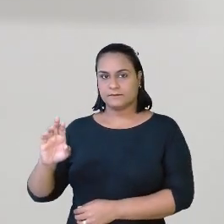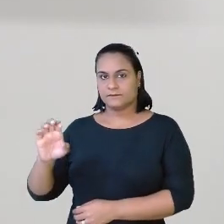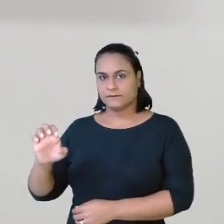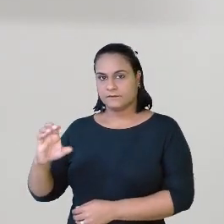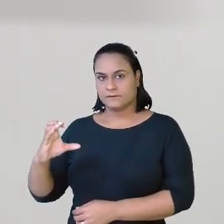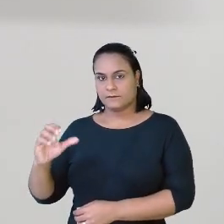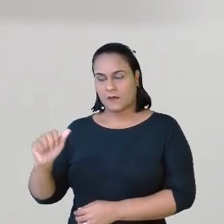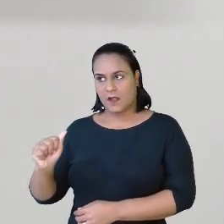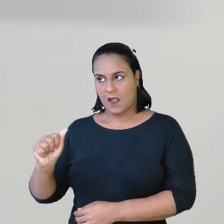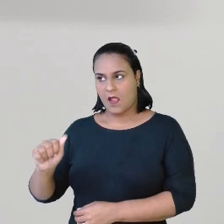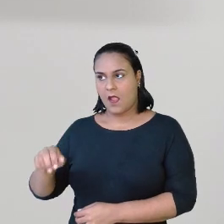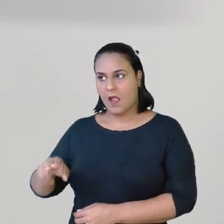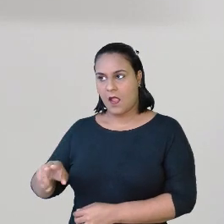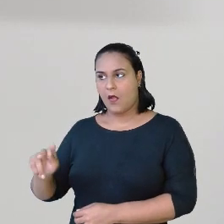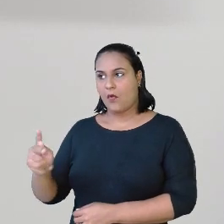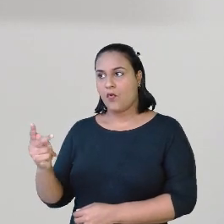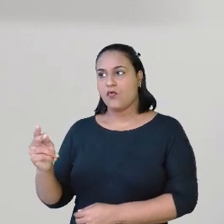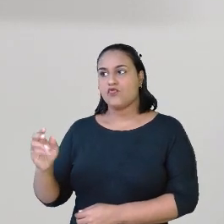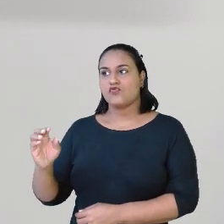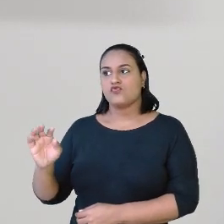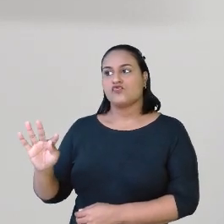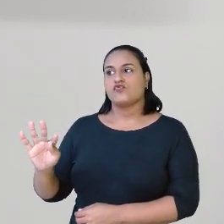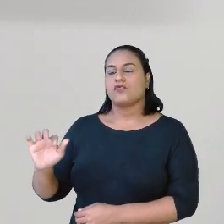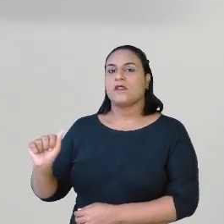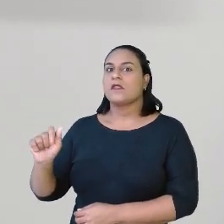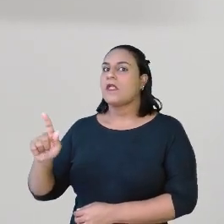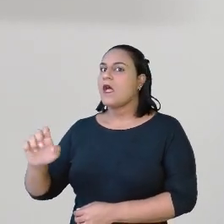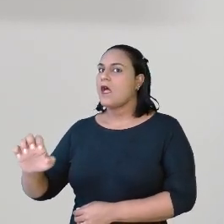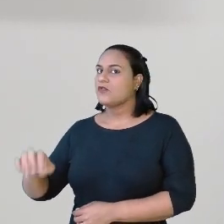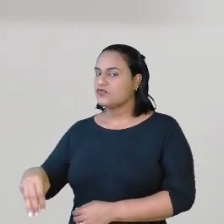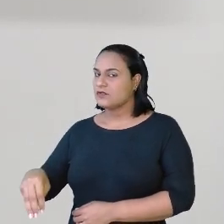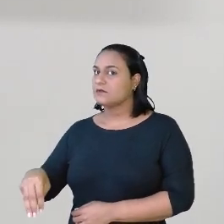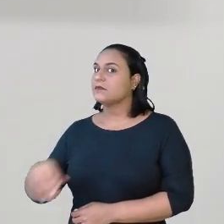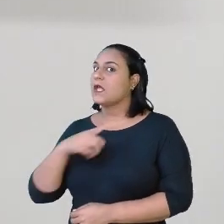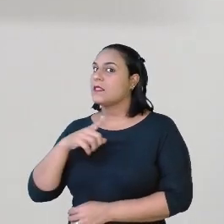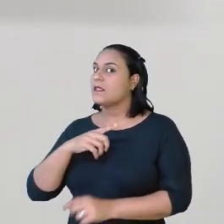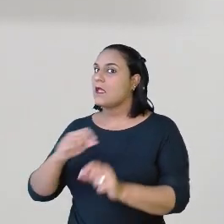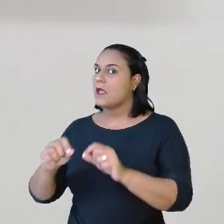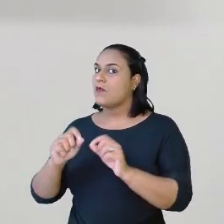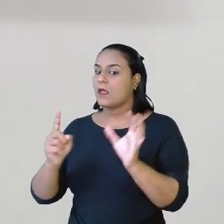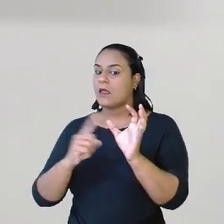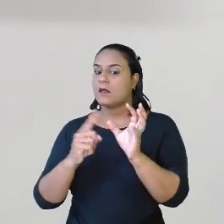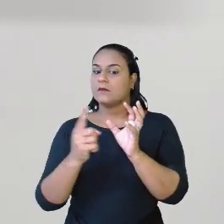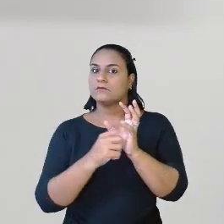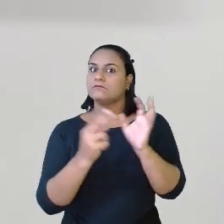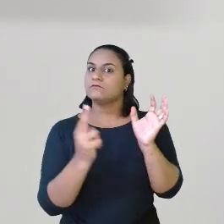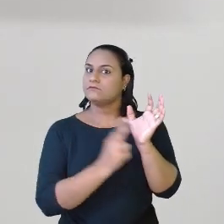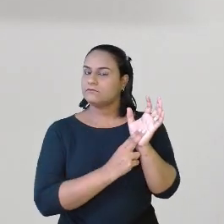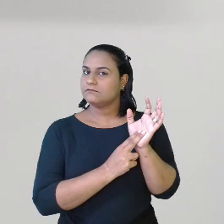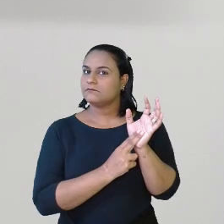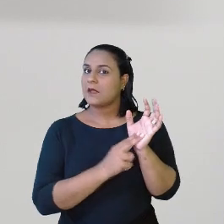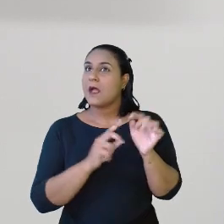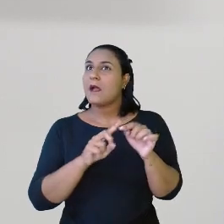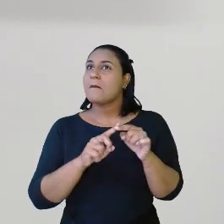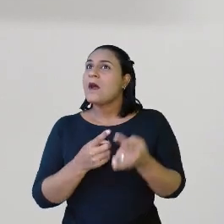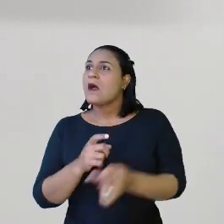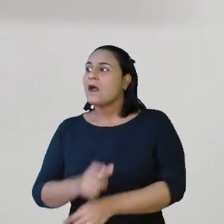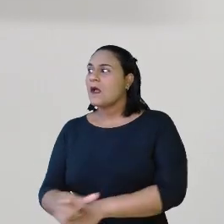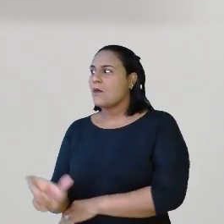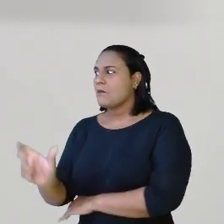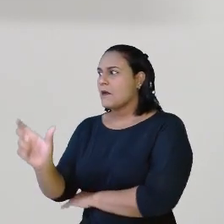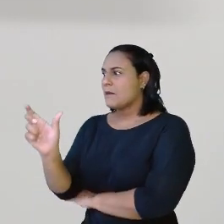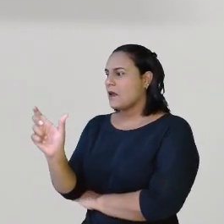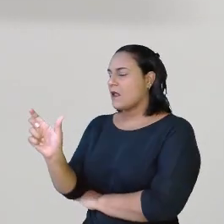recalchutagem. Vocês observem que na palavra recalchutagem tem um ditongo. Mas ela é uma palavra que